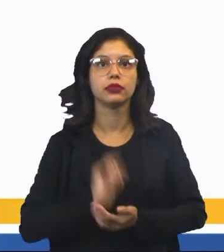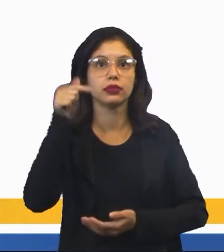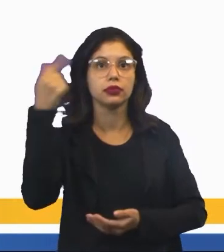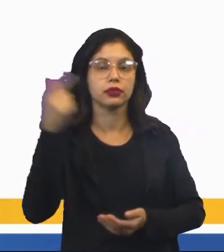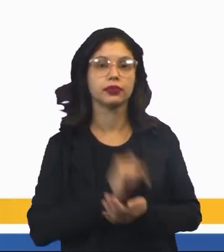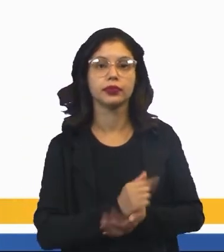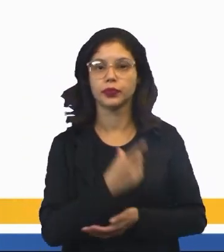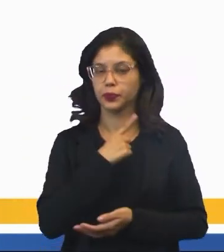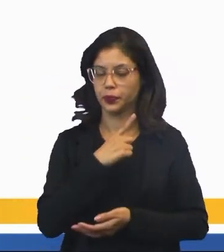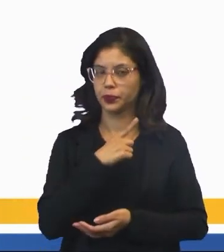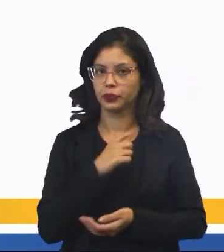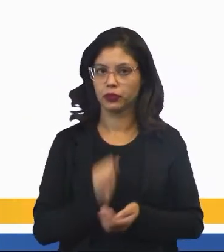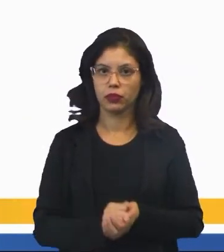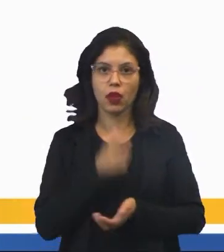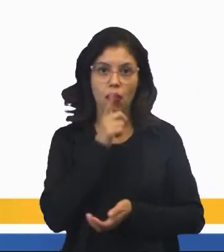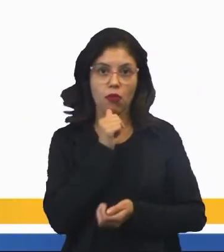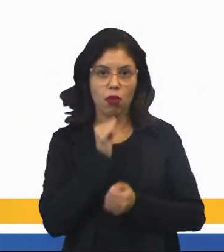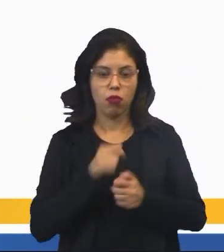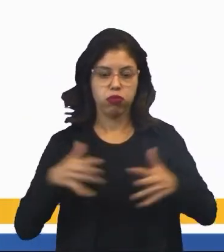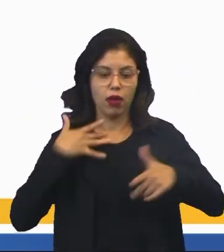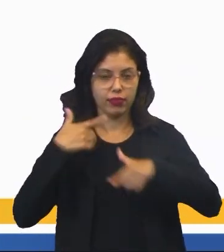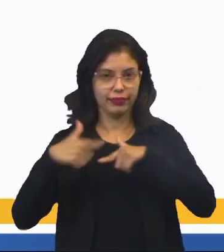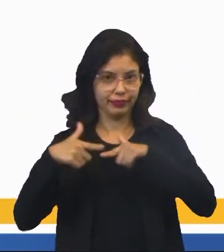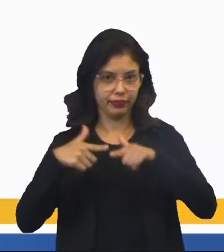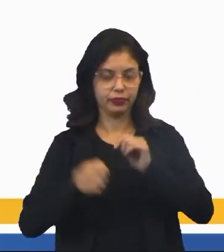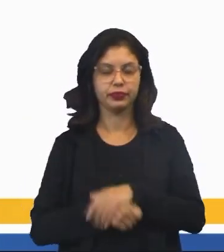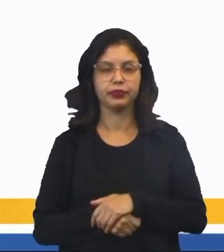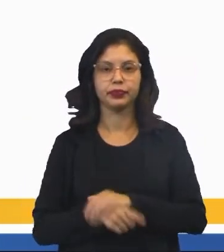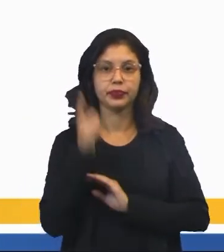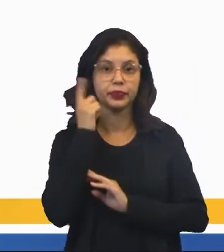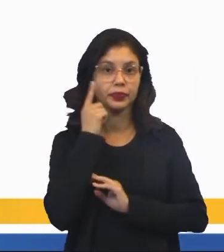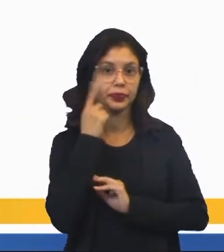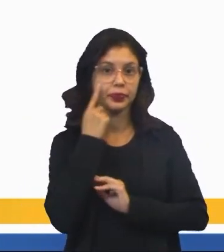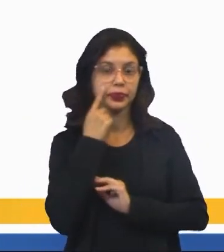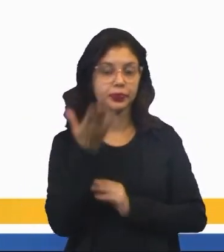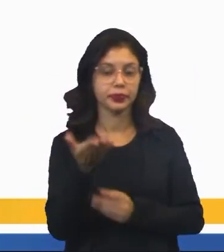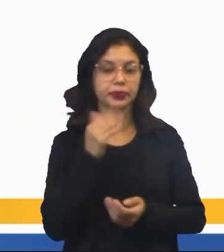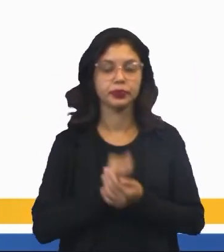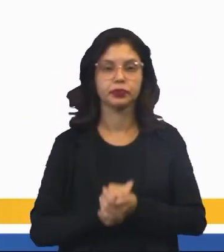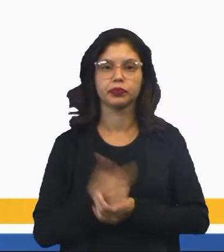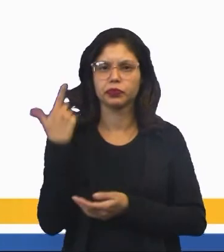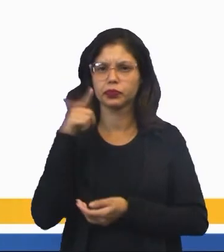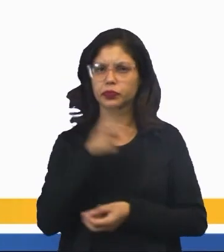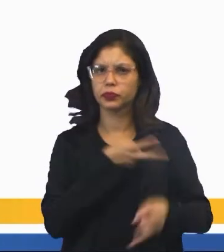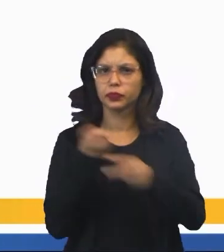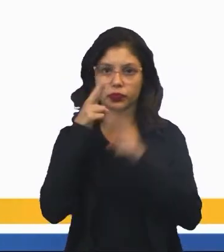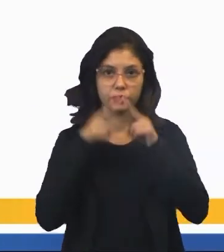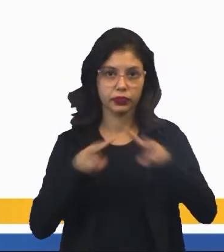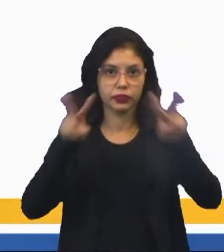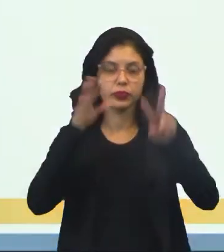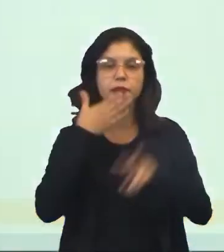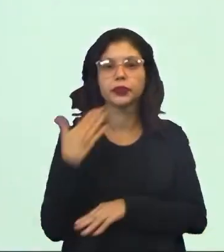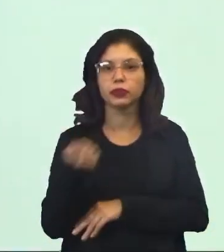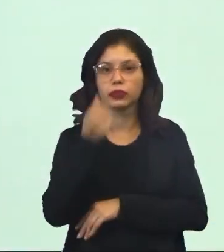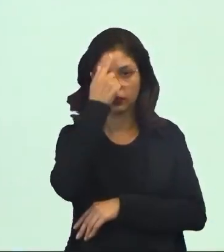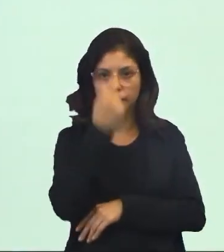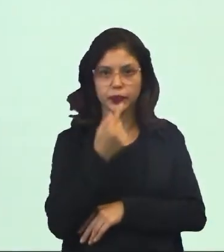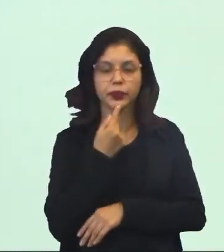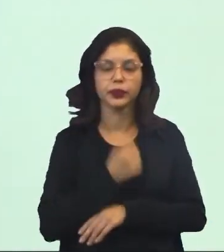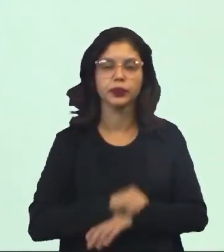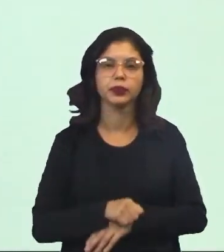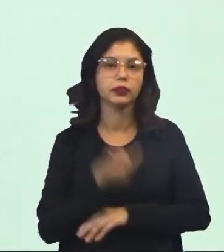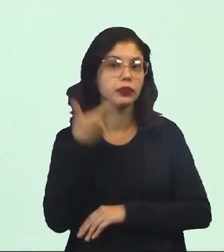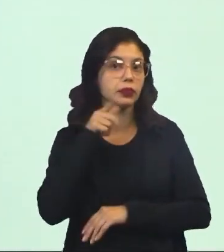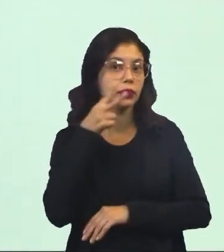Lá tem muita água e trabalho. Olha só, turma. Então, o que é que nós conseguimos visualizar nessa imagem?